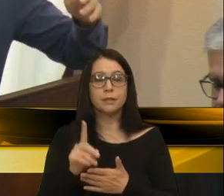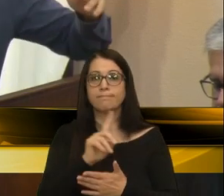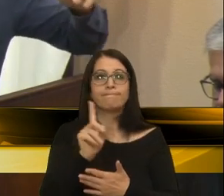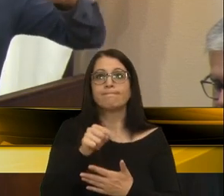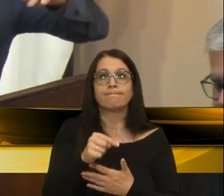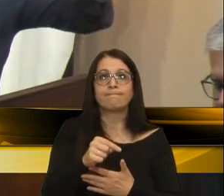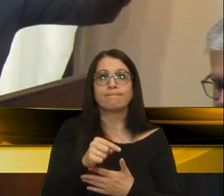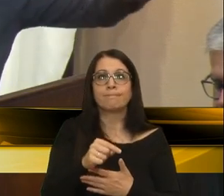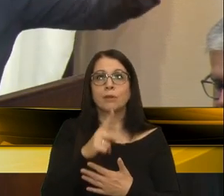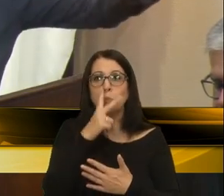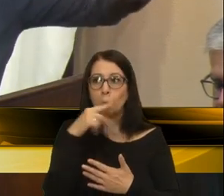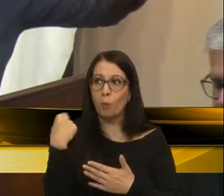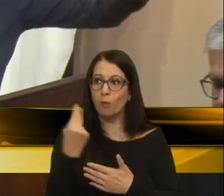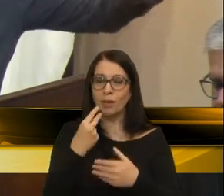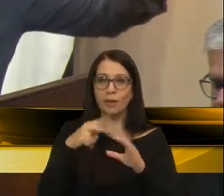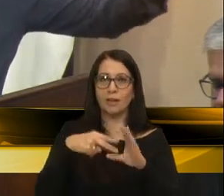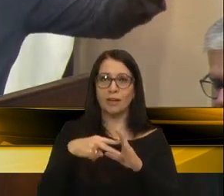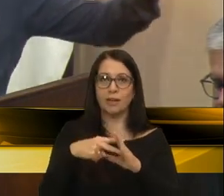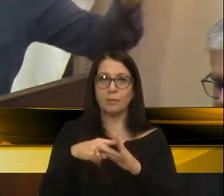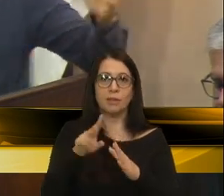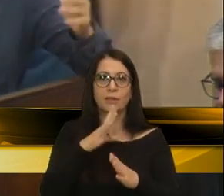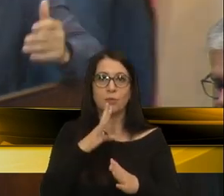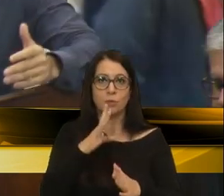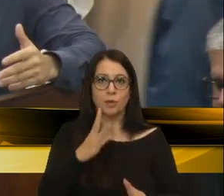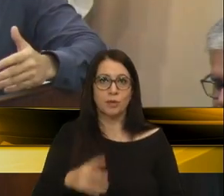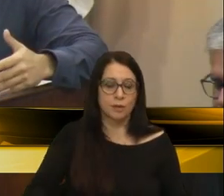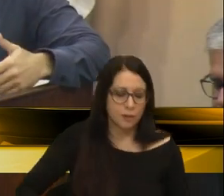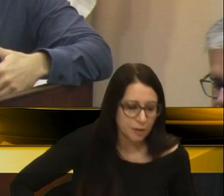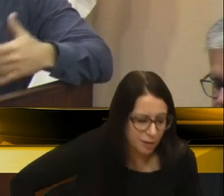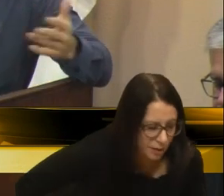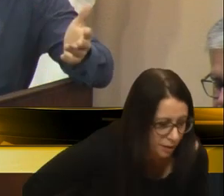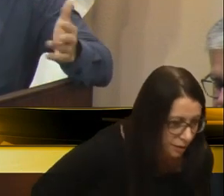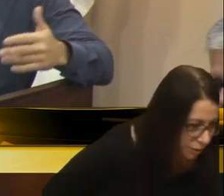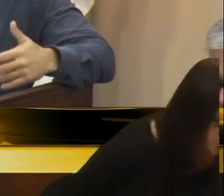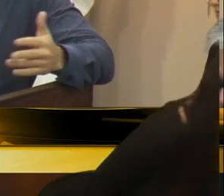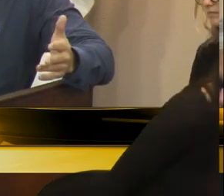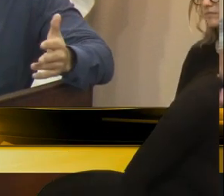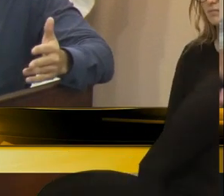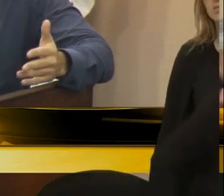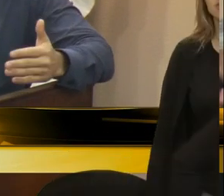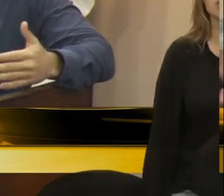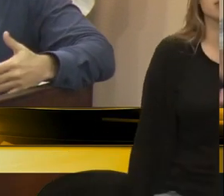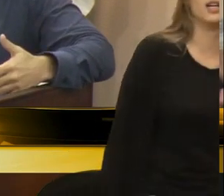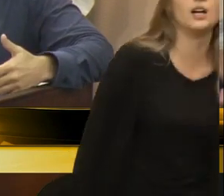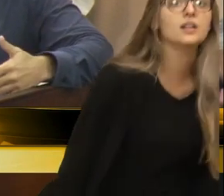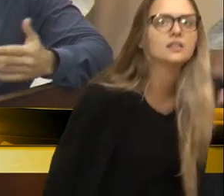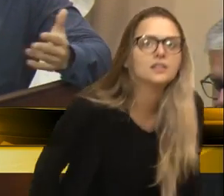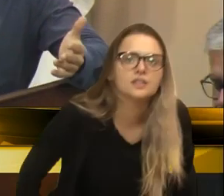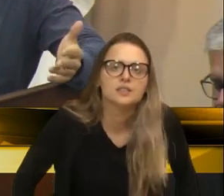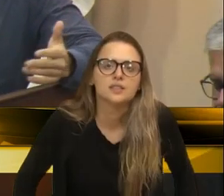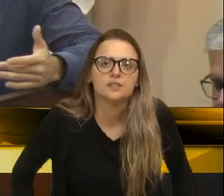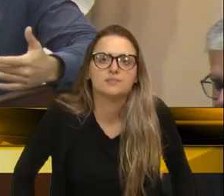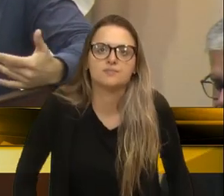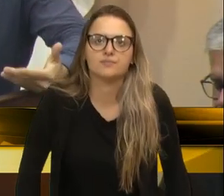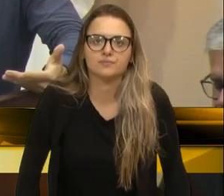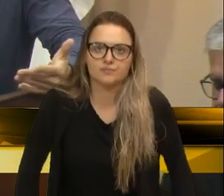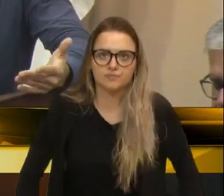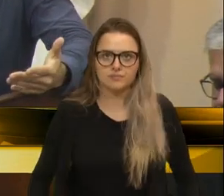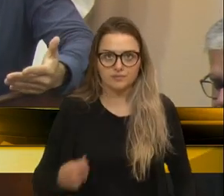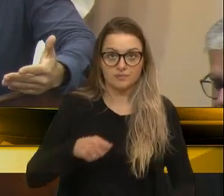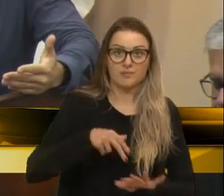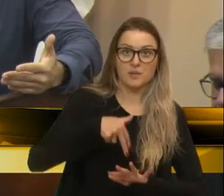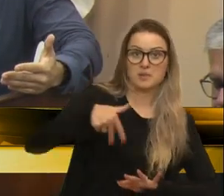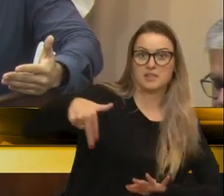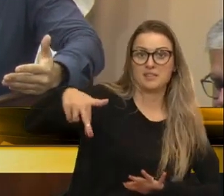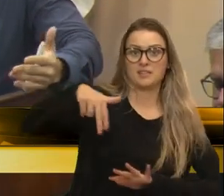é que nem a nossa Câmara, que quem não conhece, né? Então tu tem que caminhar para um lado, para o outro, para um lado, para o outro, daí um deputado tá, outro não tá.